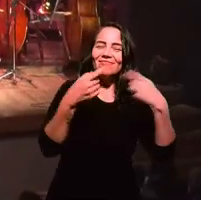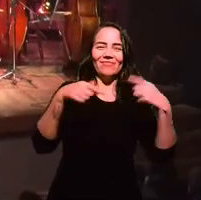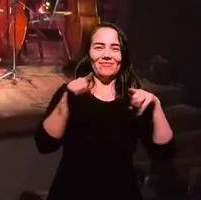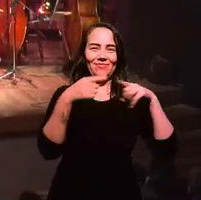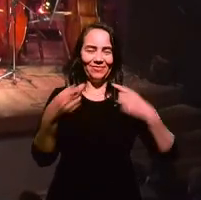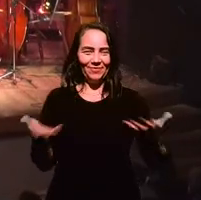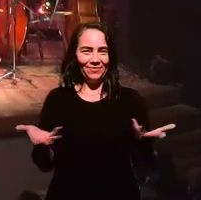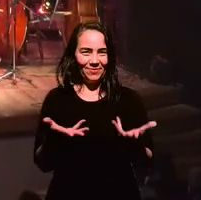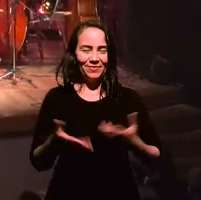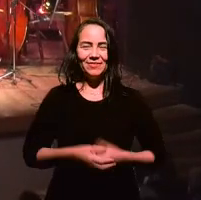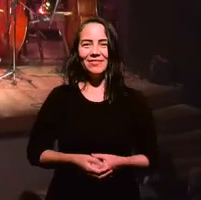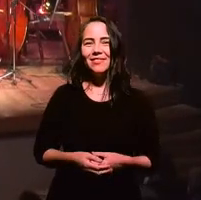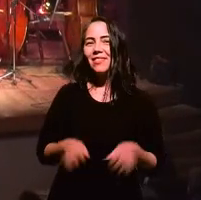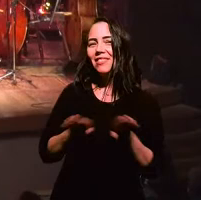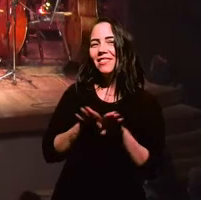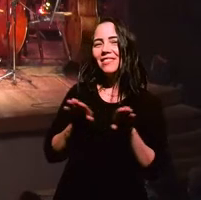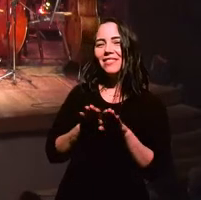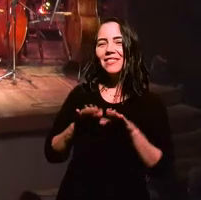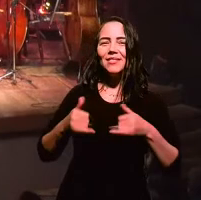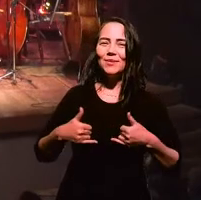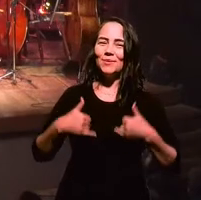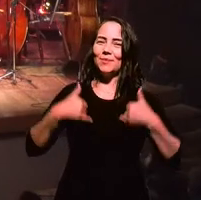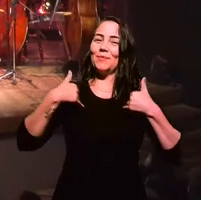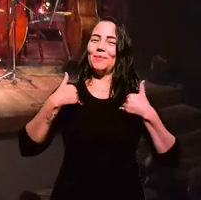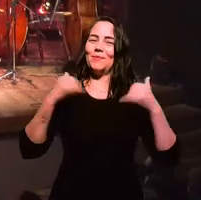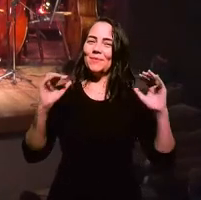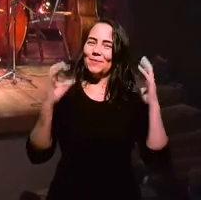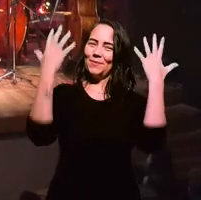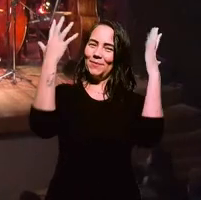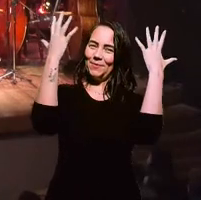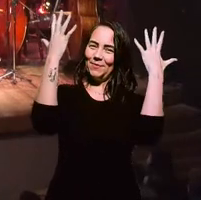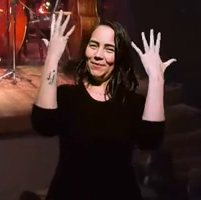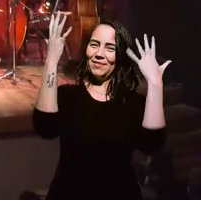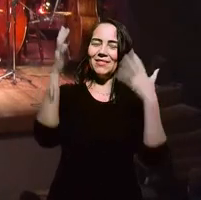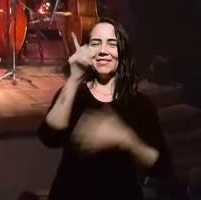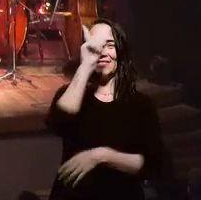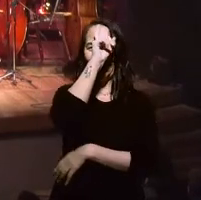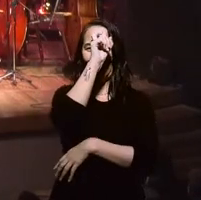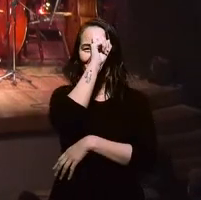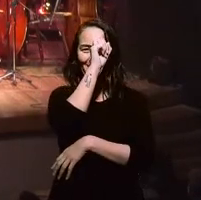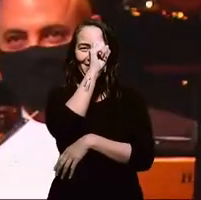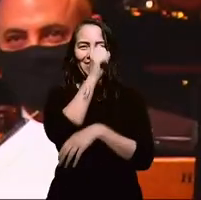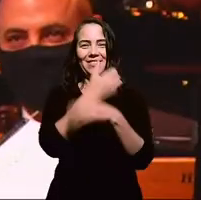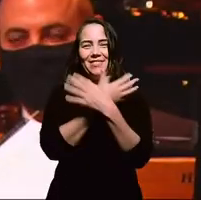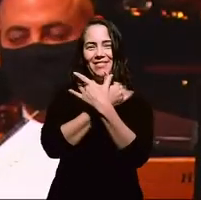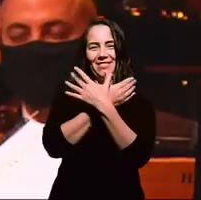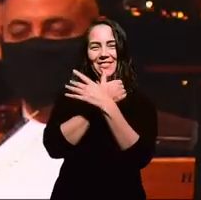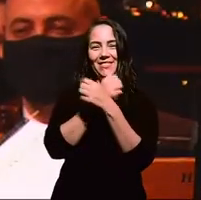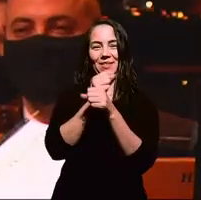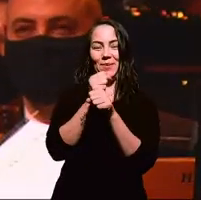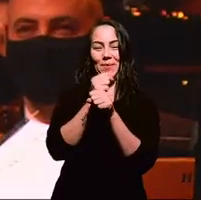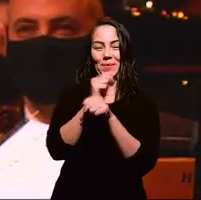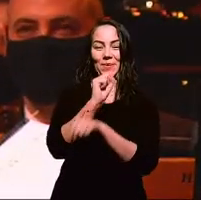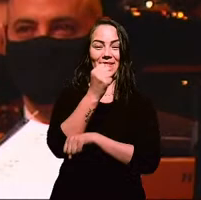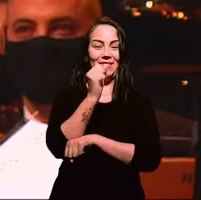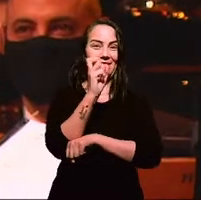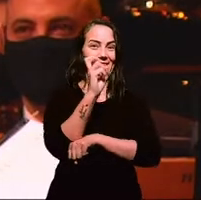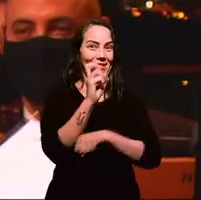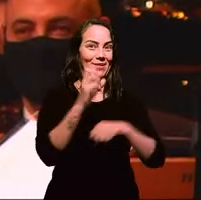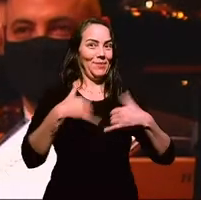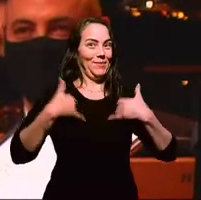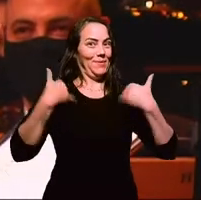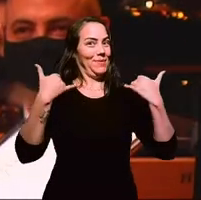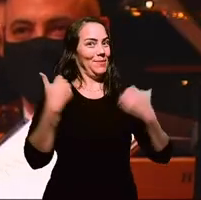hoje também estamos comemorando então o aniversário do Hospital São José, então foi assim uma comunhão muito